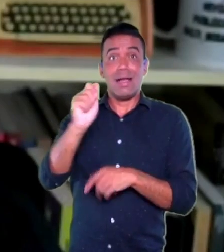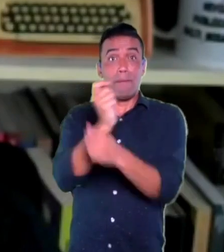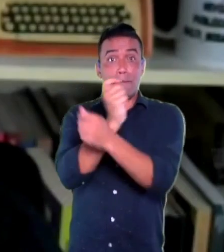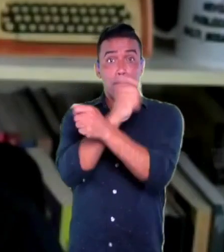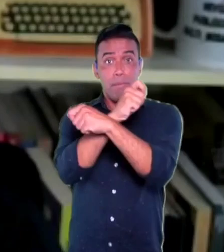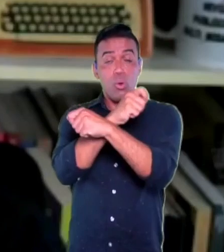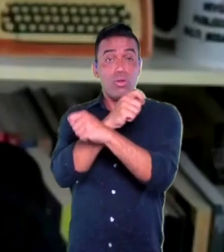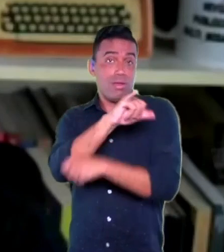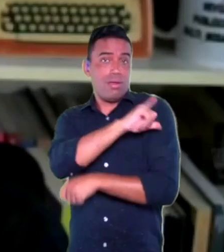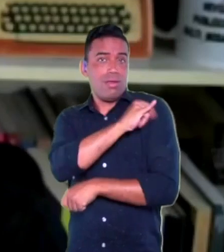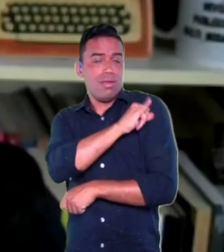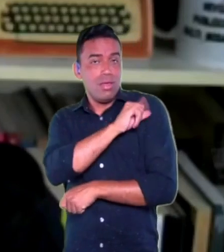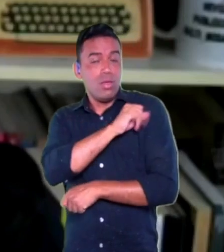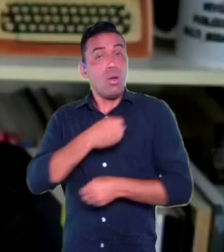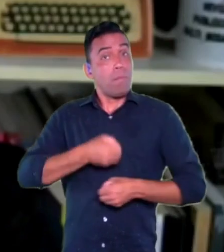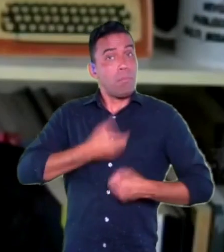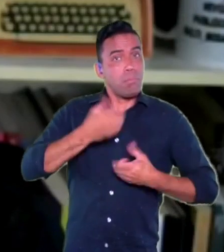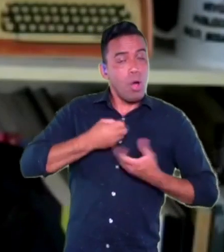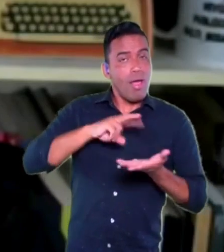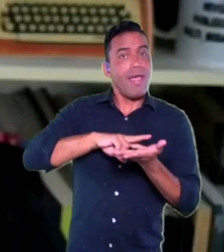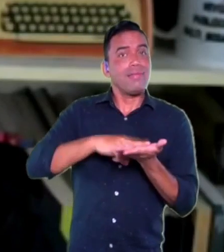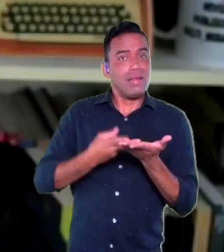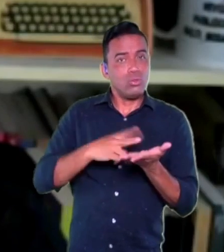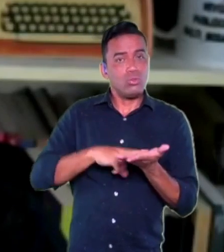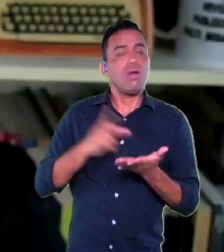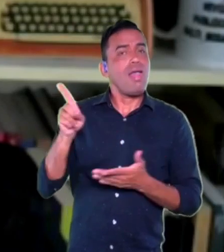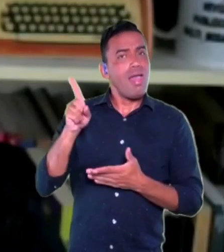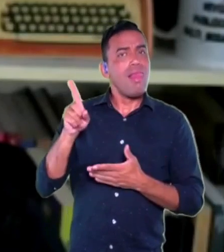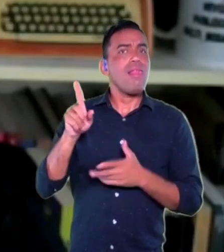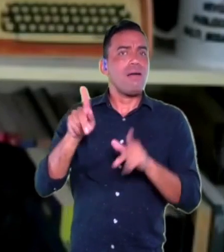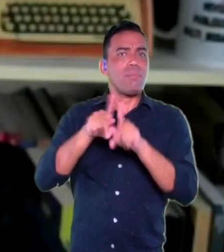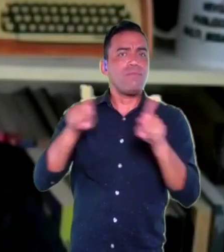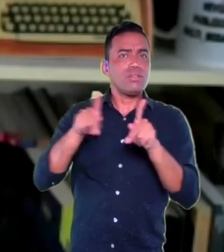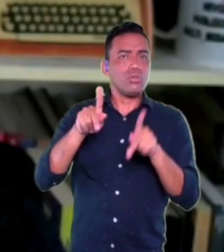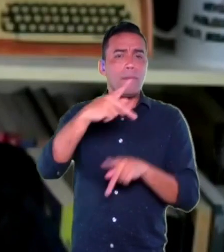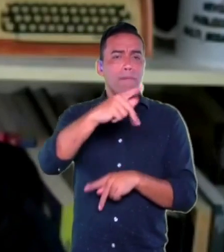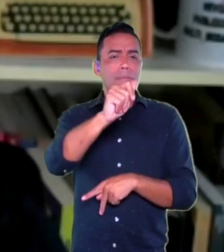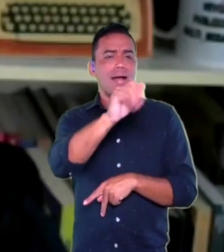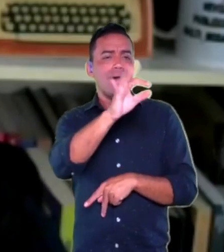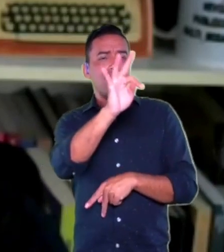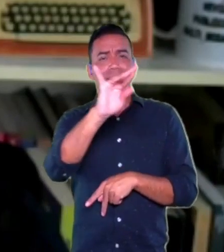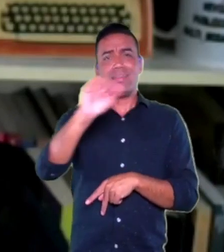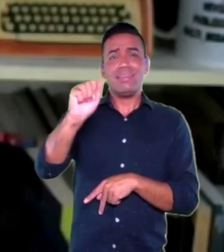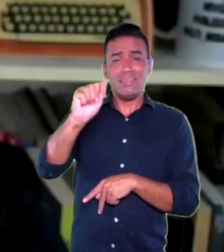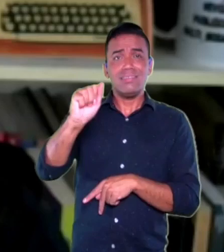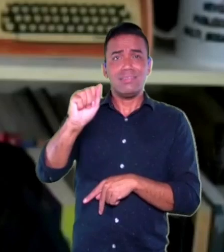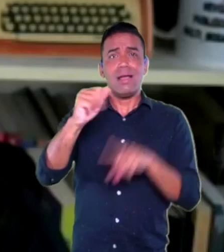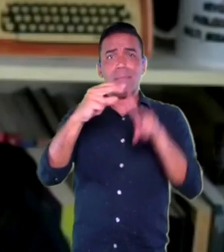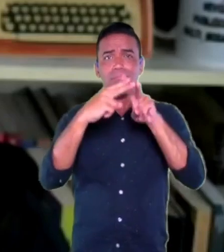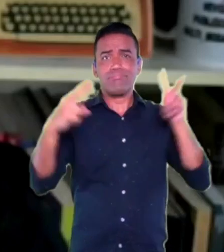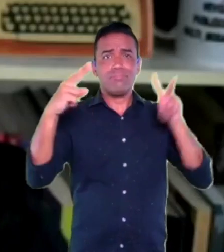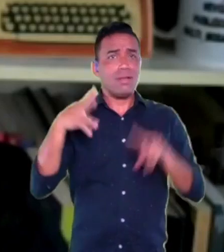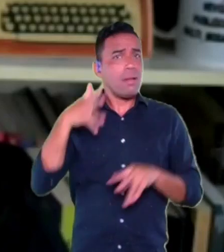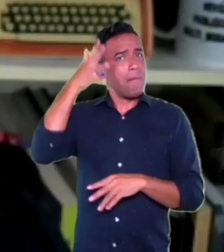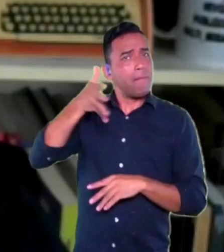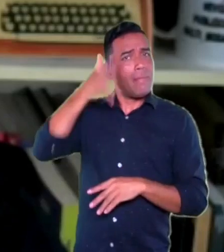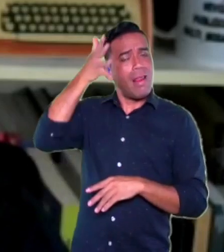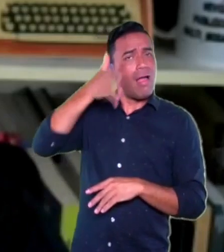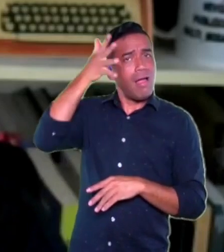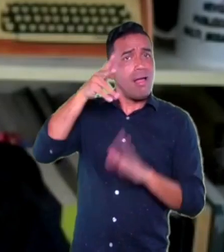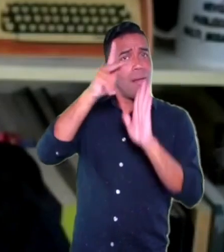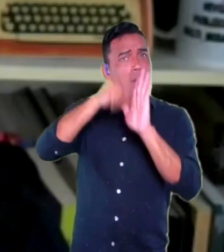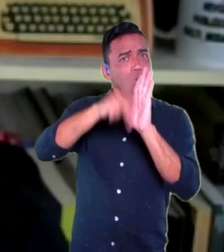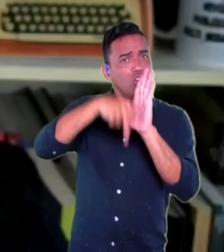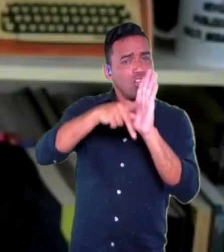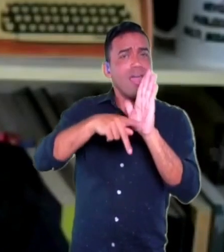poeta, tradutora. A Patrícia um dia deu uma palestra virtual aí durante a pandemia, num projeto